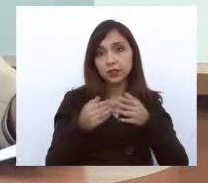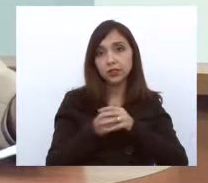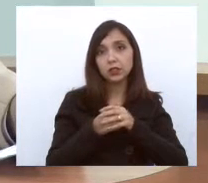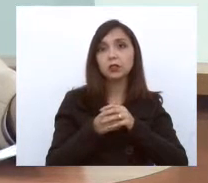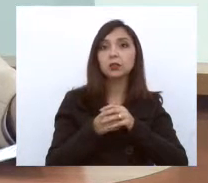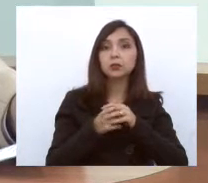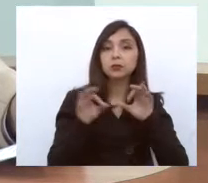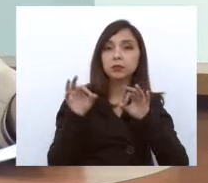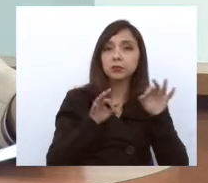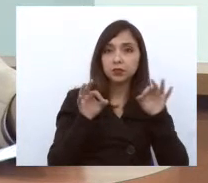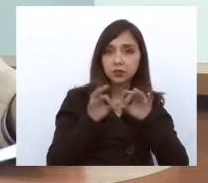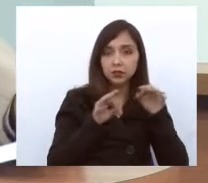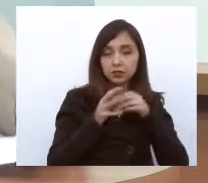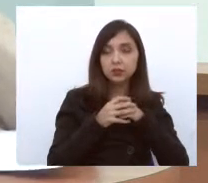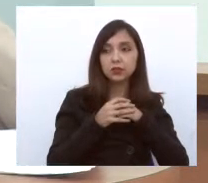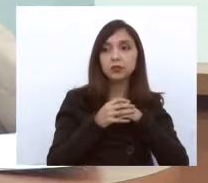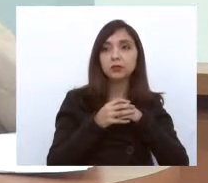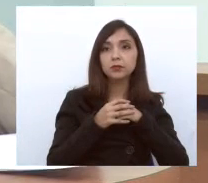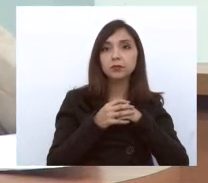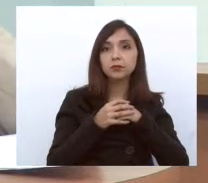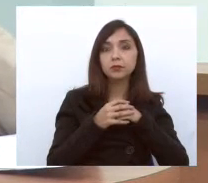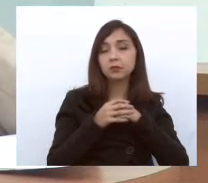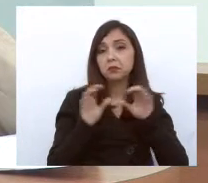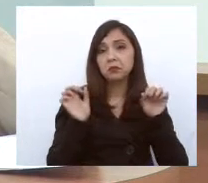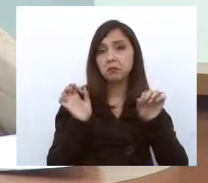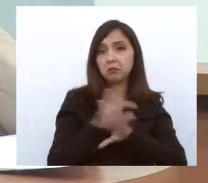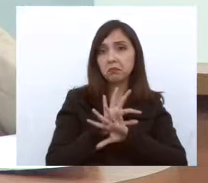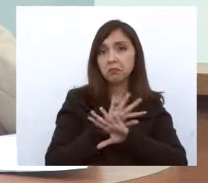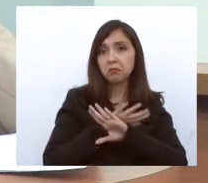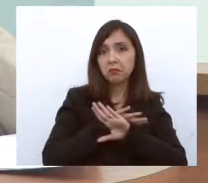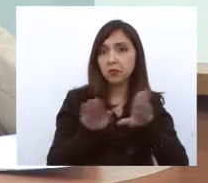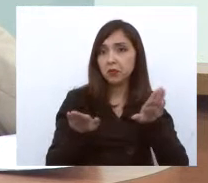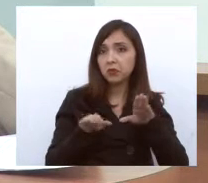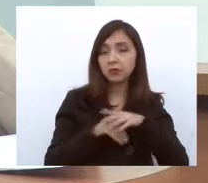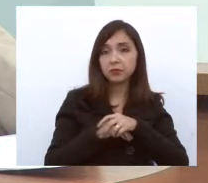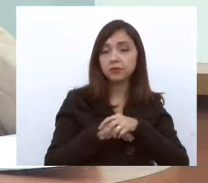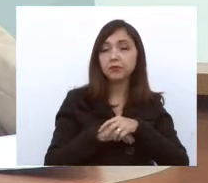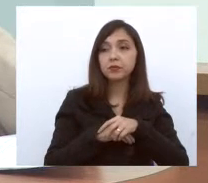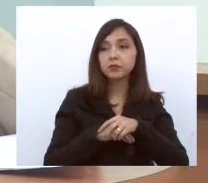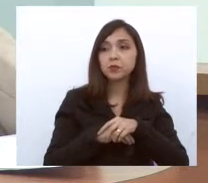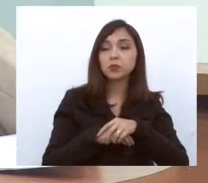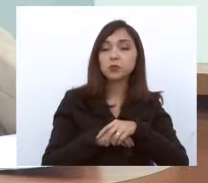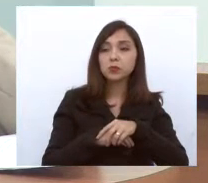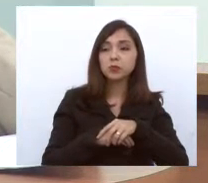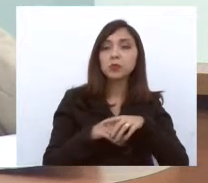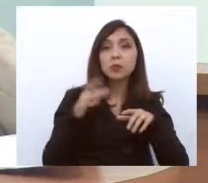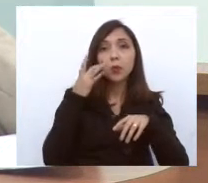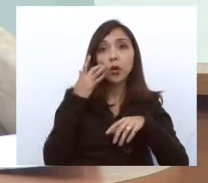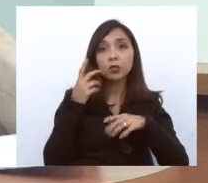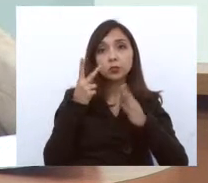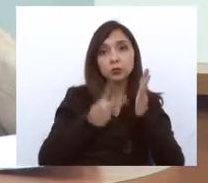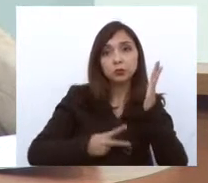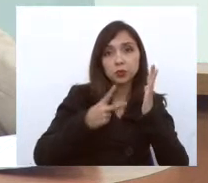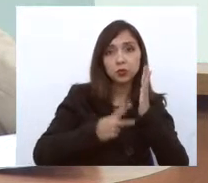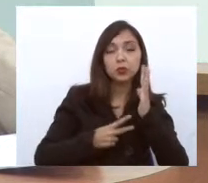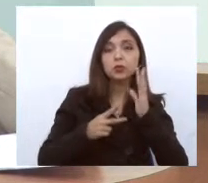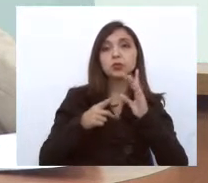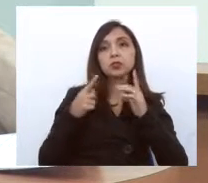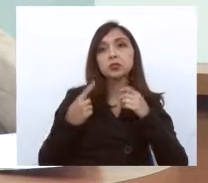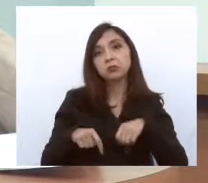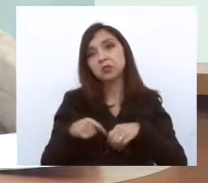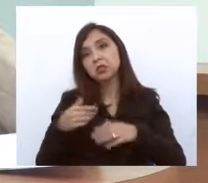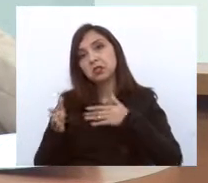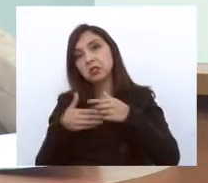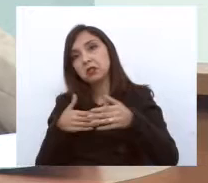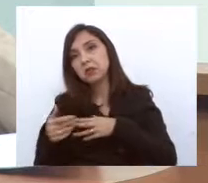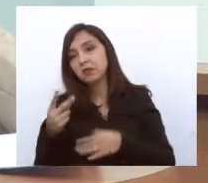sejam instalados hidrômetros. Ponto final. Ponto final. Eu acho que o projeto, independe se está